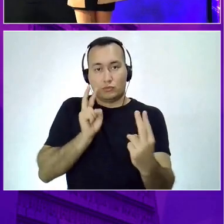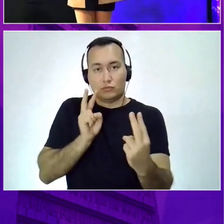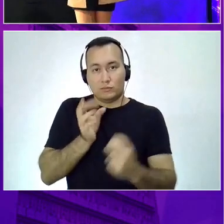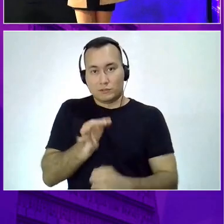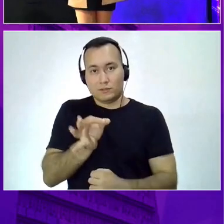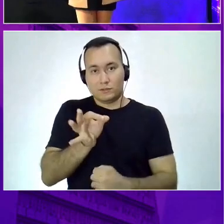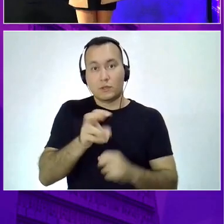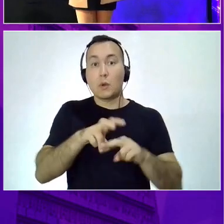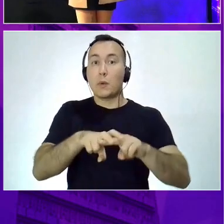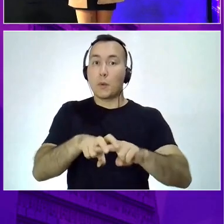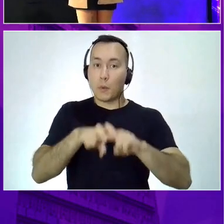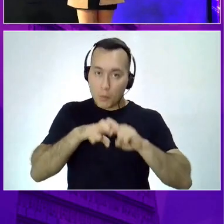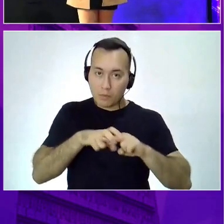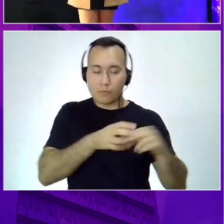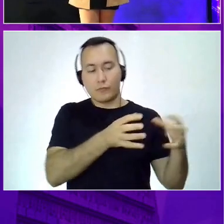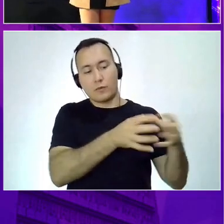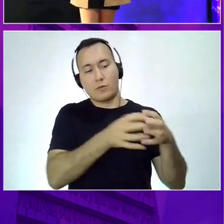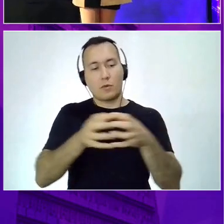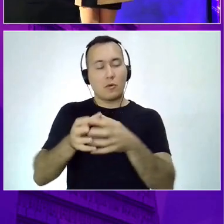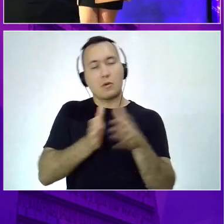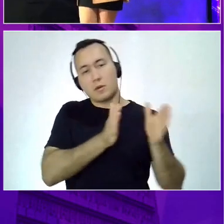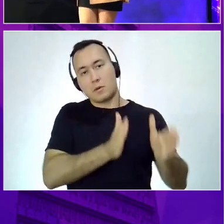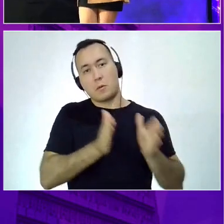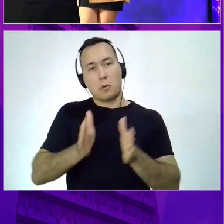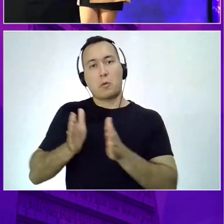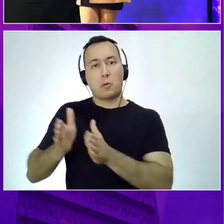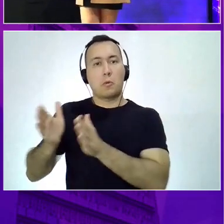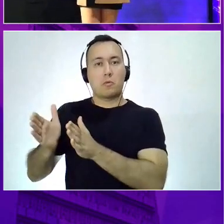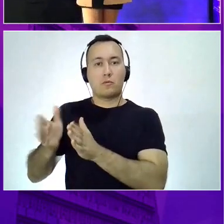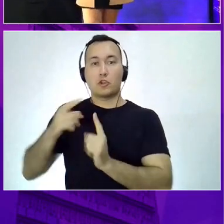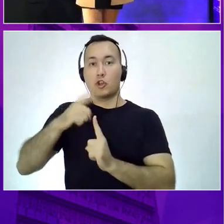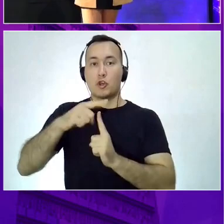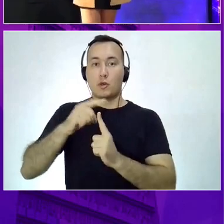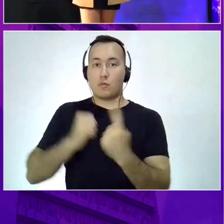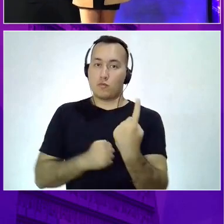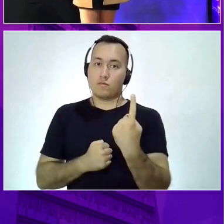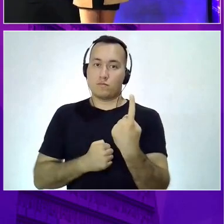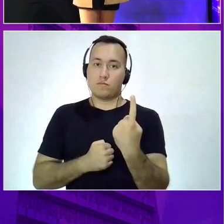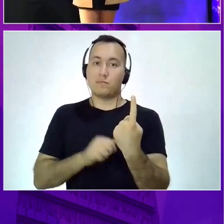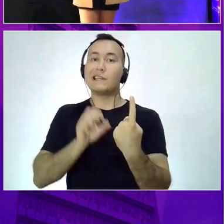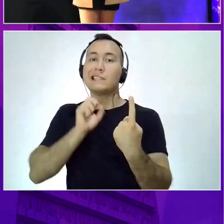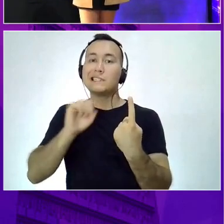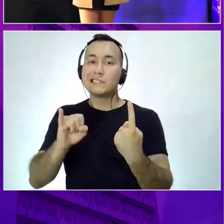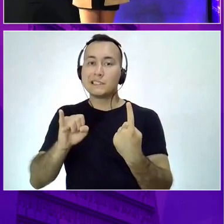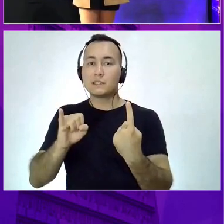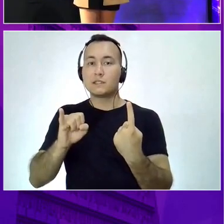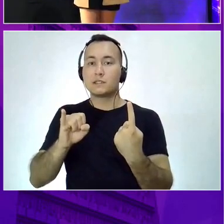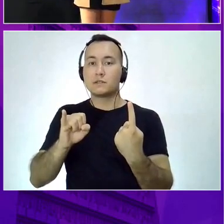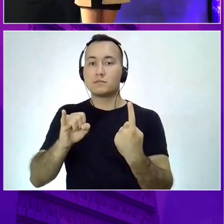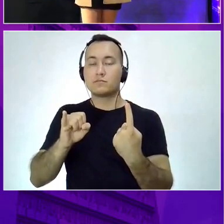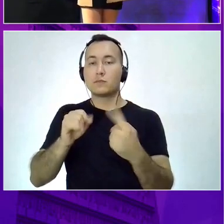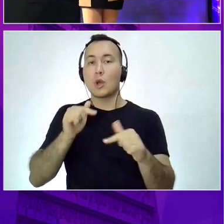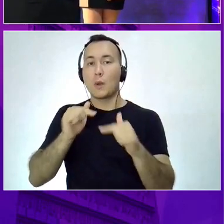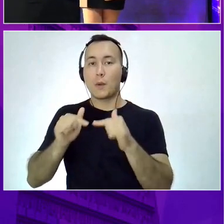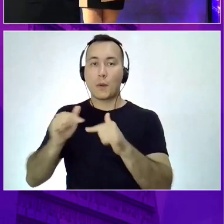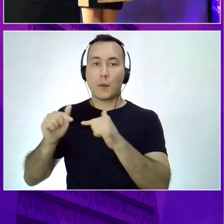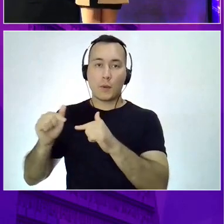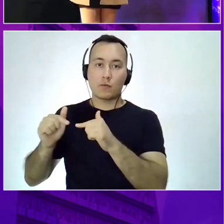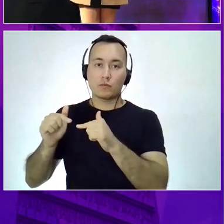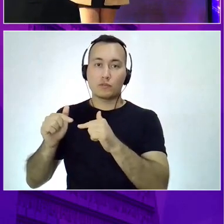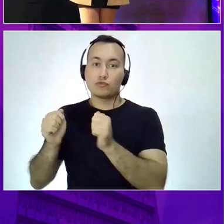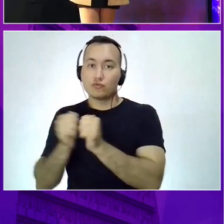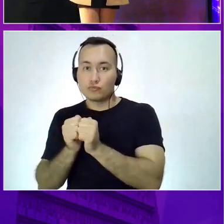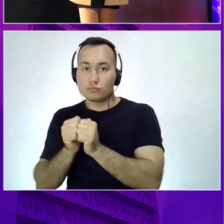o jeito que as equipes são organizadas e o software tem que ser o resultado disso. Se a gente tenta fazer o